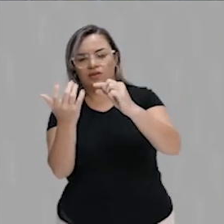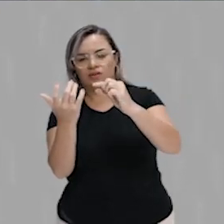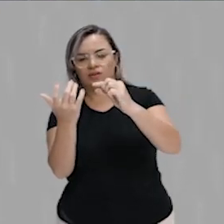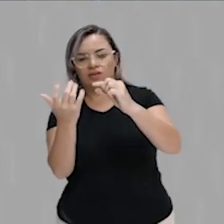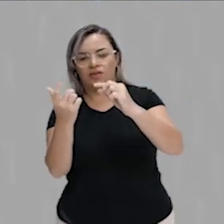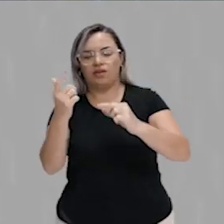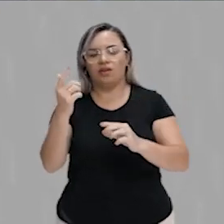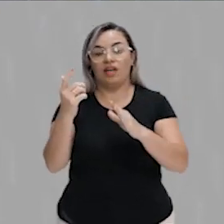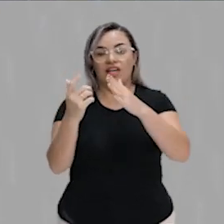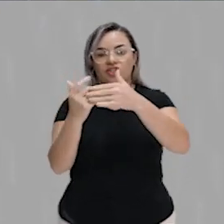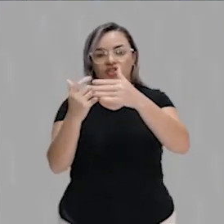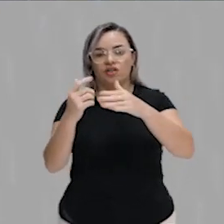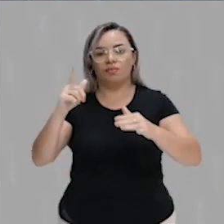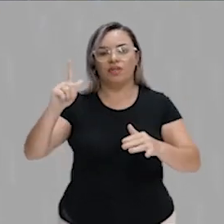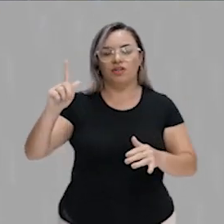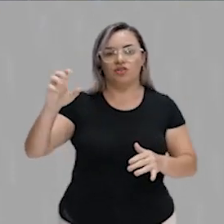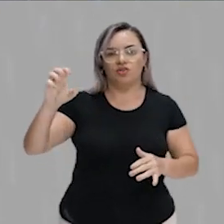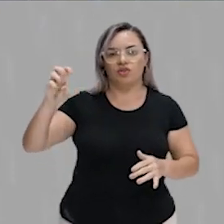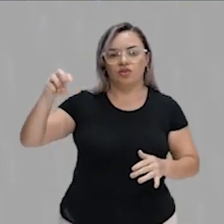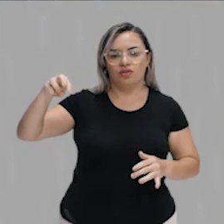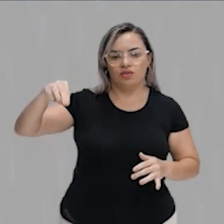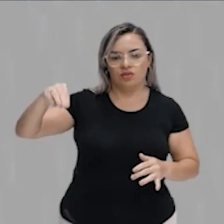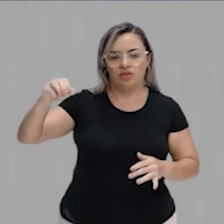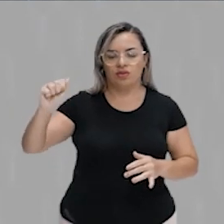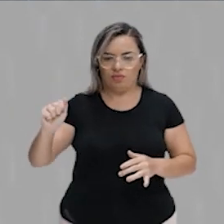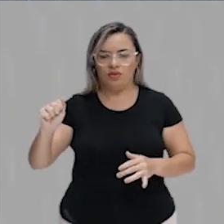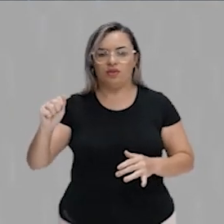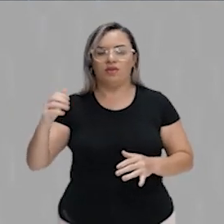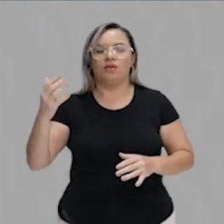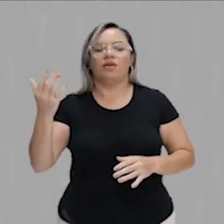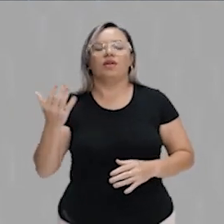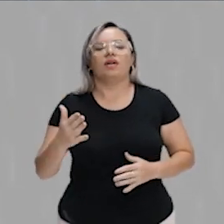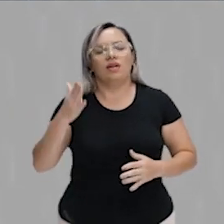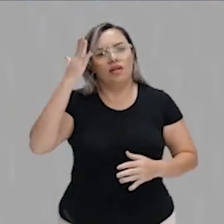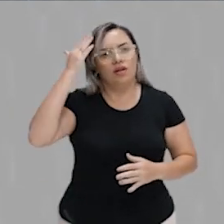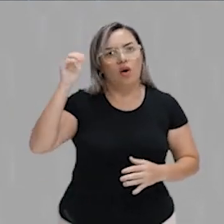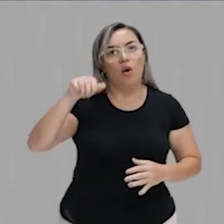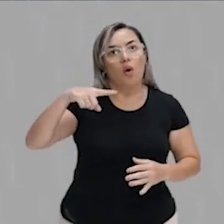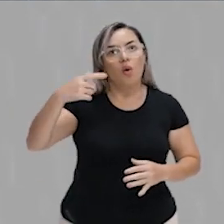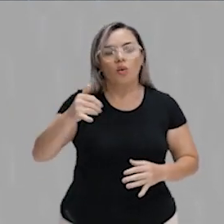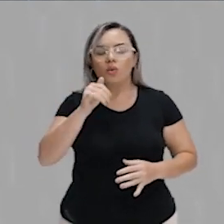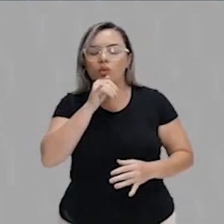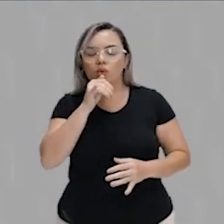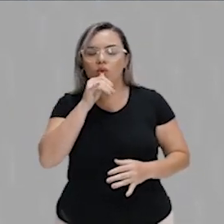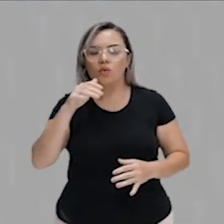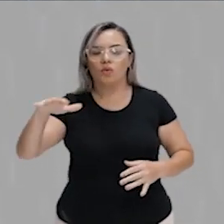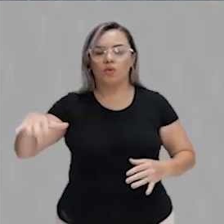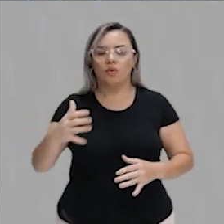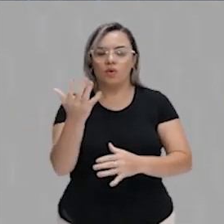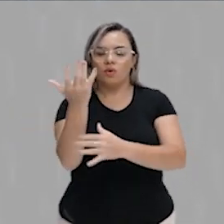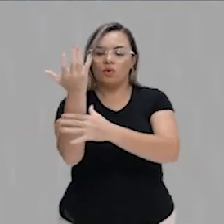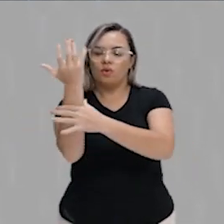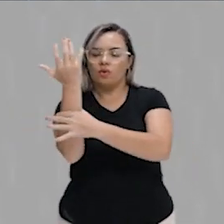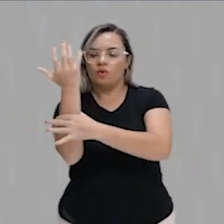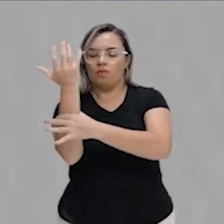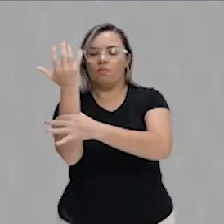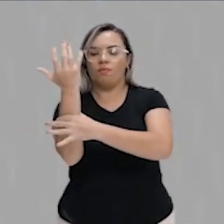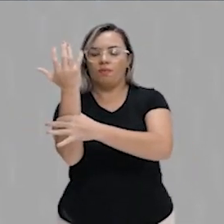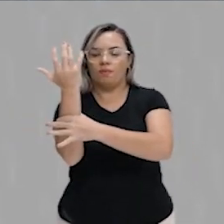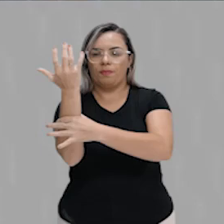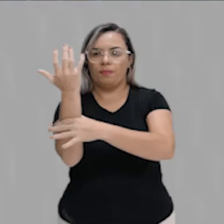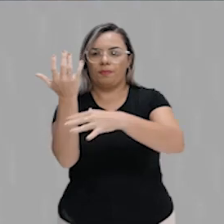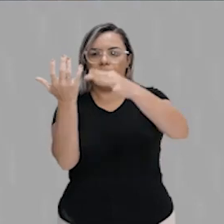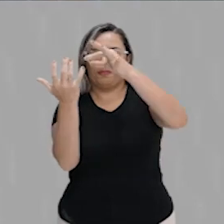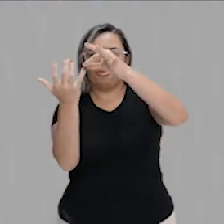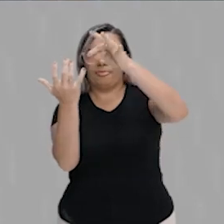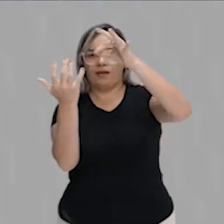gema. Um outro exemplo, sabe quando a planta está crescendo e na parte de cima da planta tem umas folhinhas bem